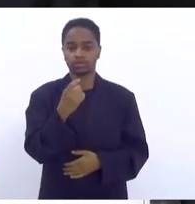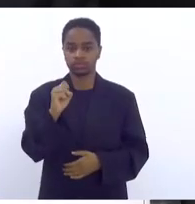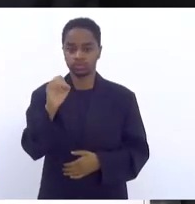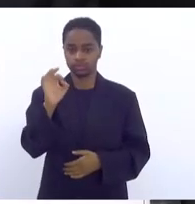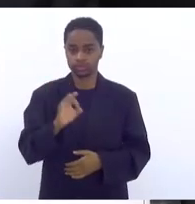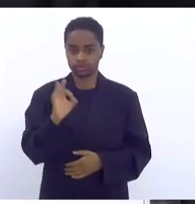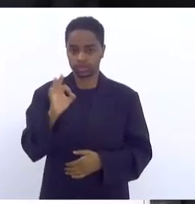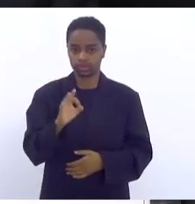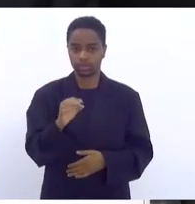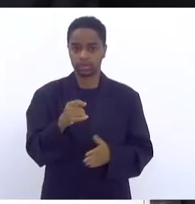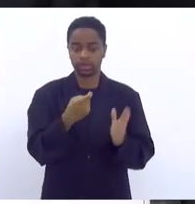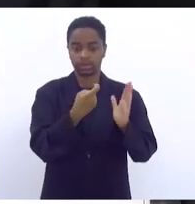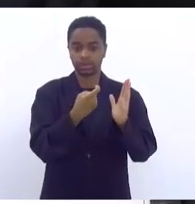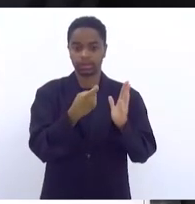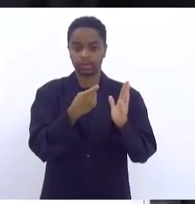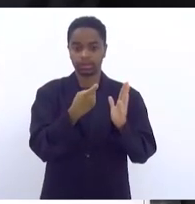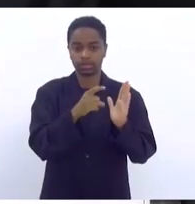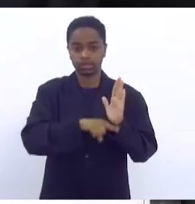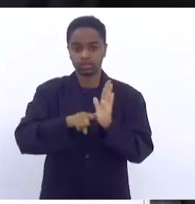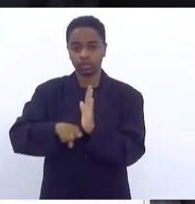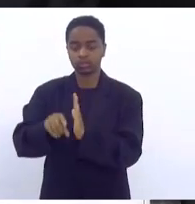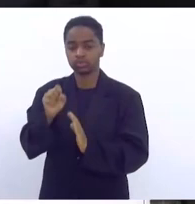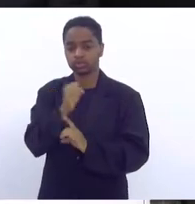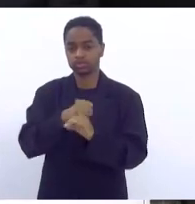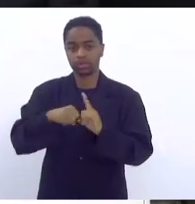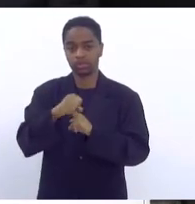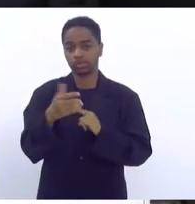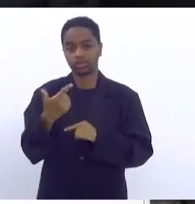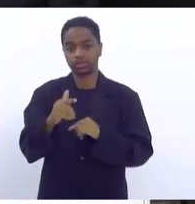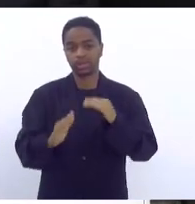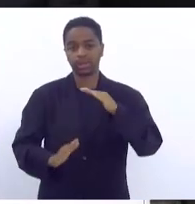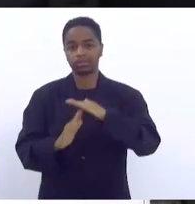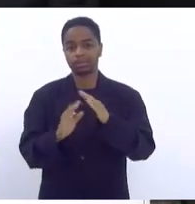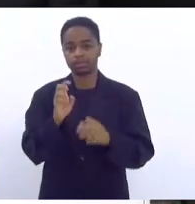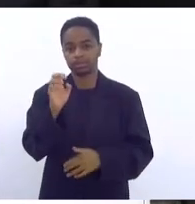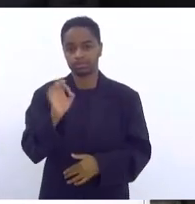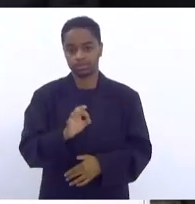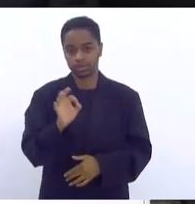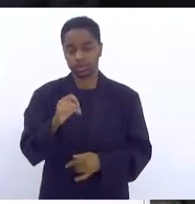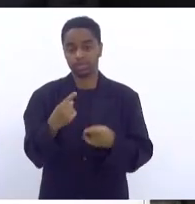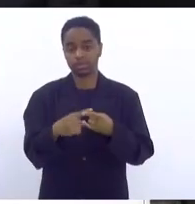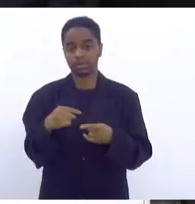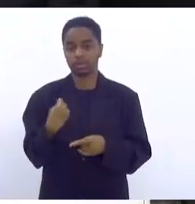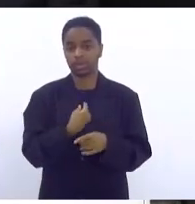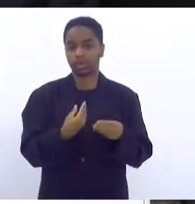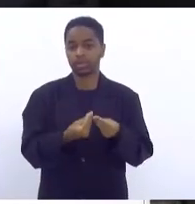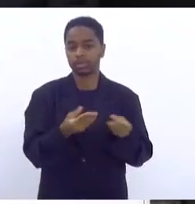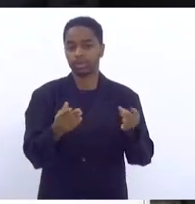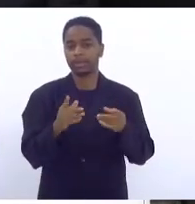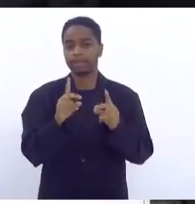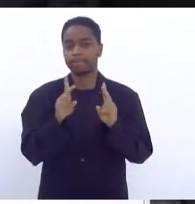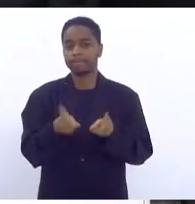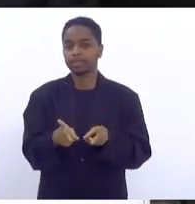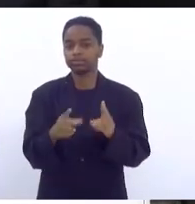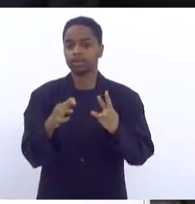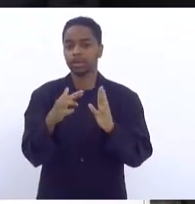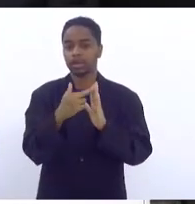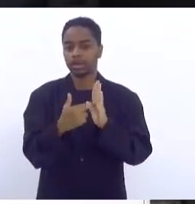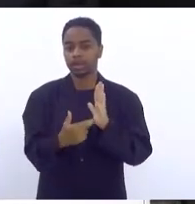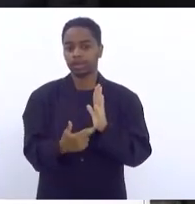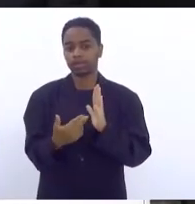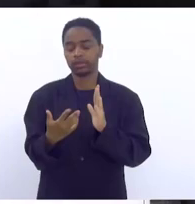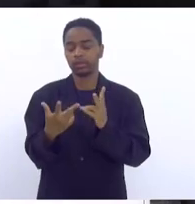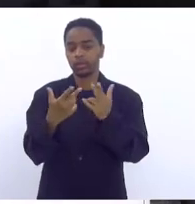social então não há limite de 5% para tarifa social a tarifa social ela é concedida de acordo com os mesmos critérios que existiam no tempo da